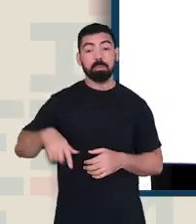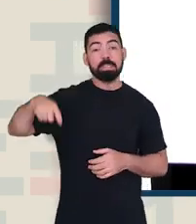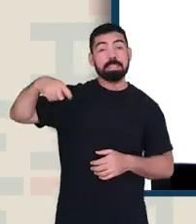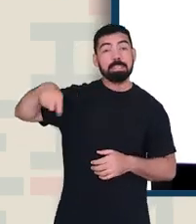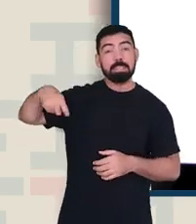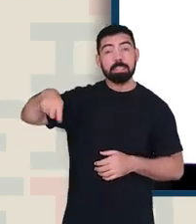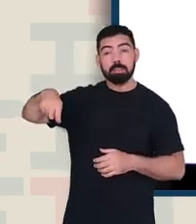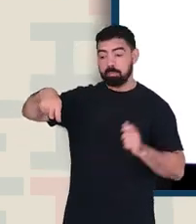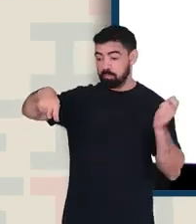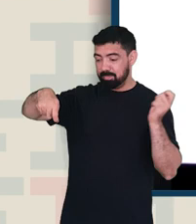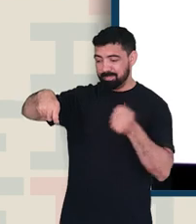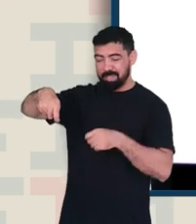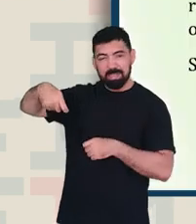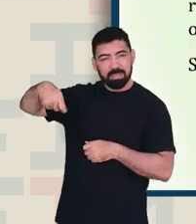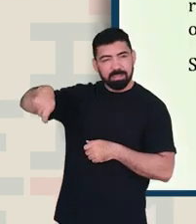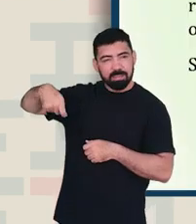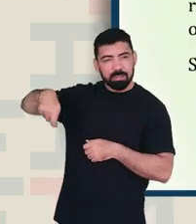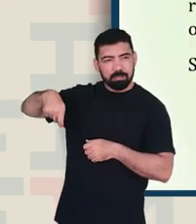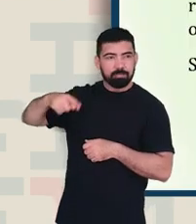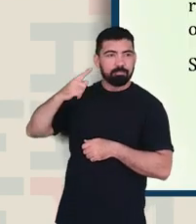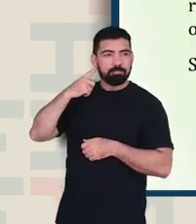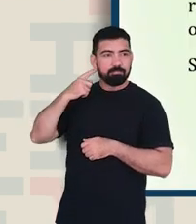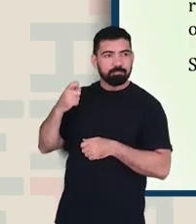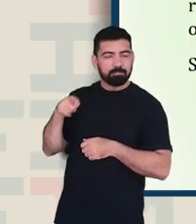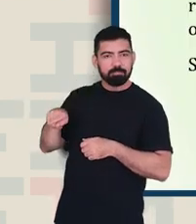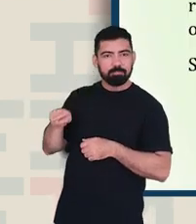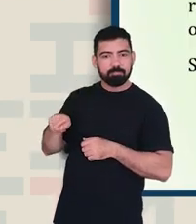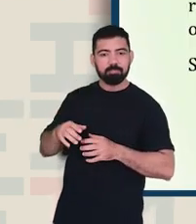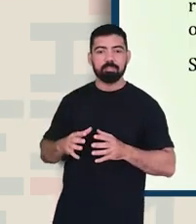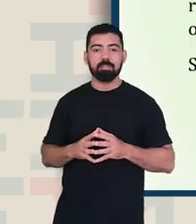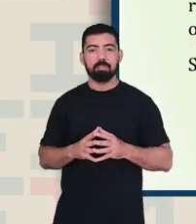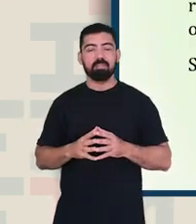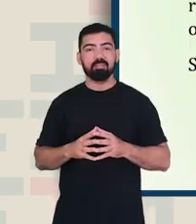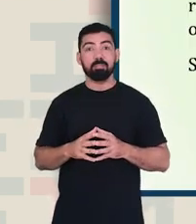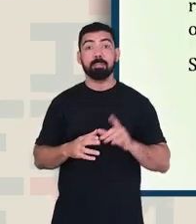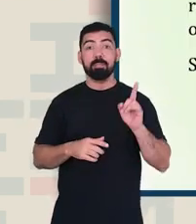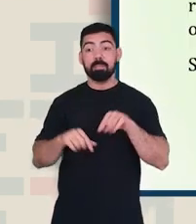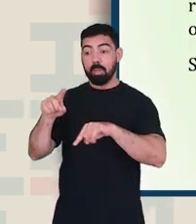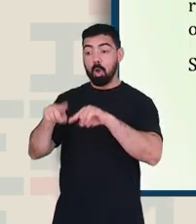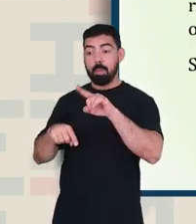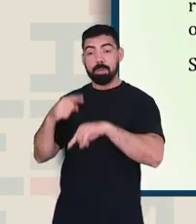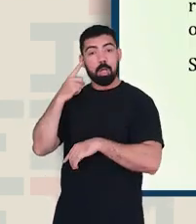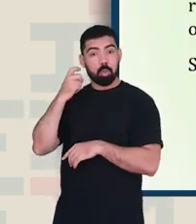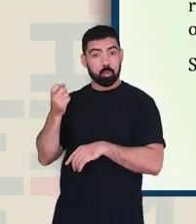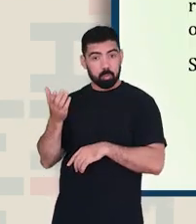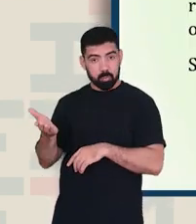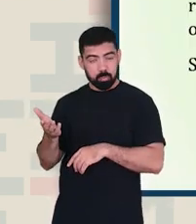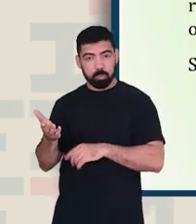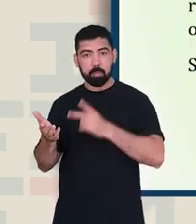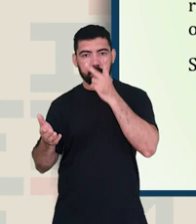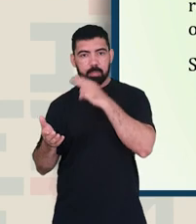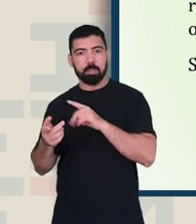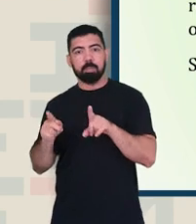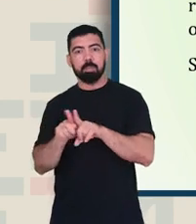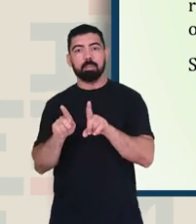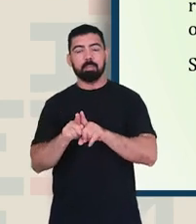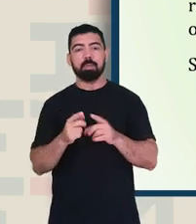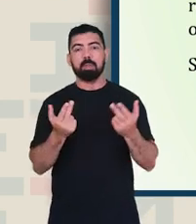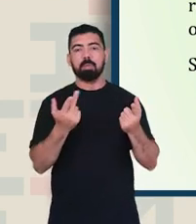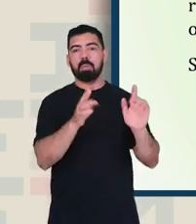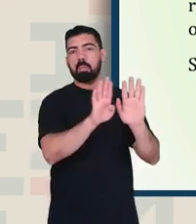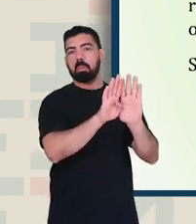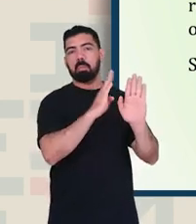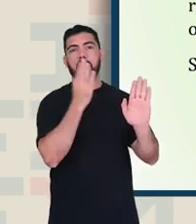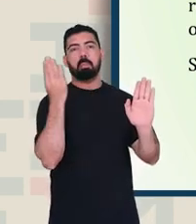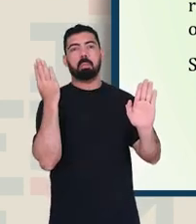ser de um sino a um objeto sonoro, o mesmo que o som de uma porta ou